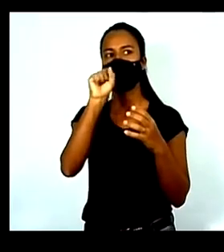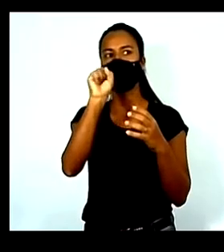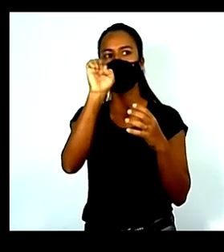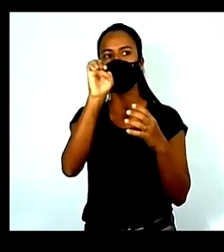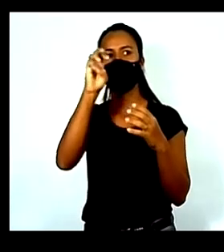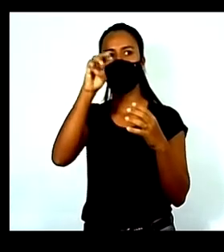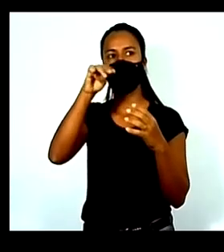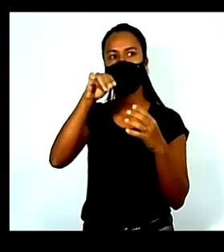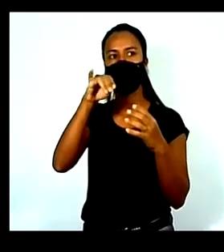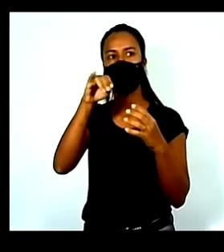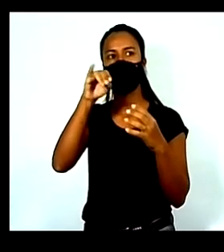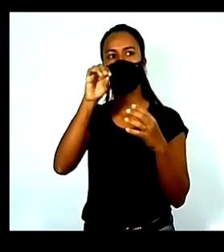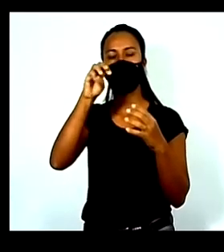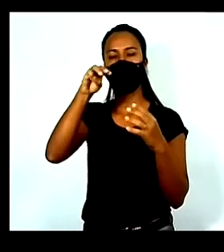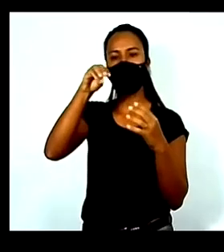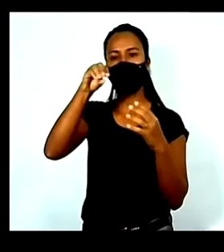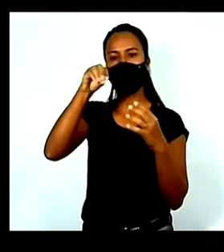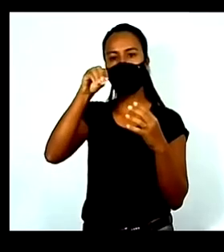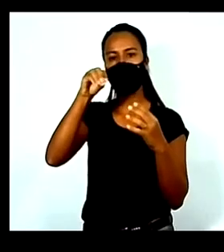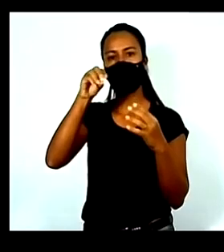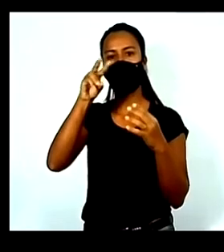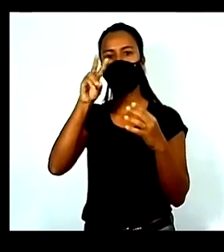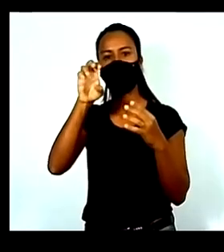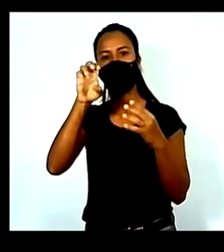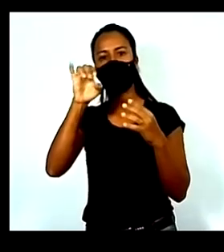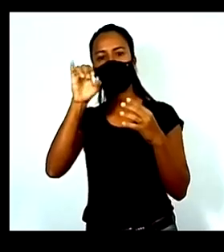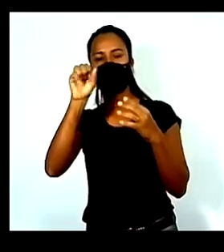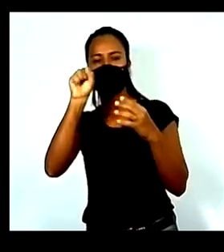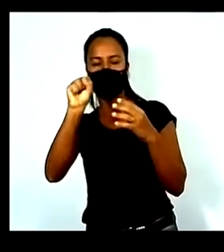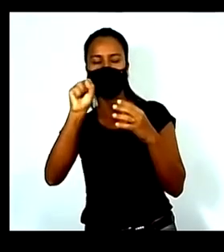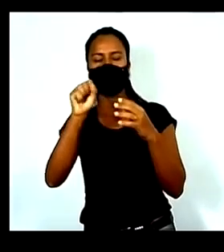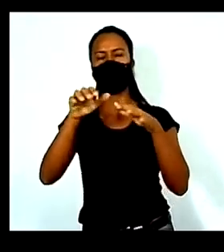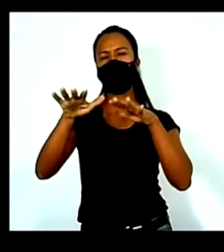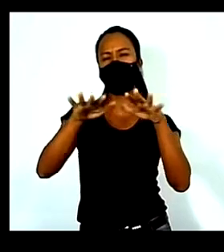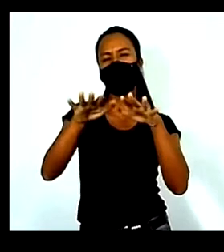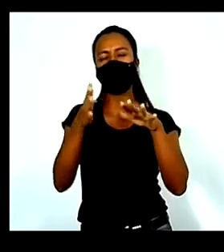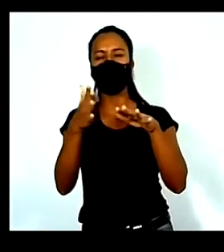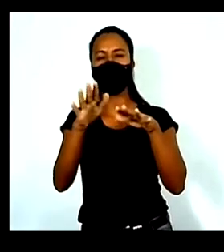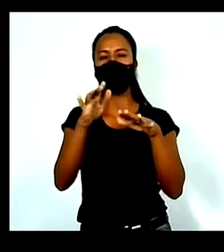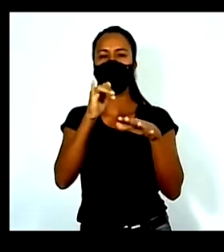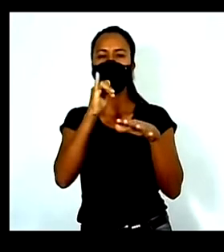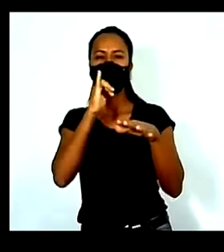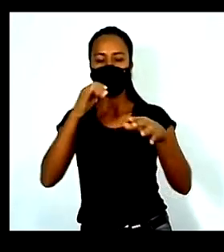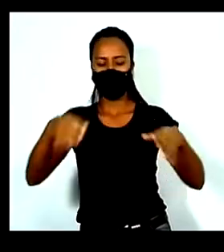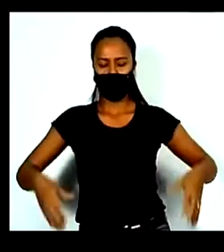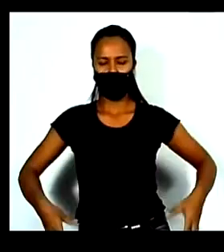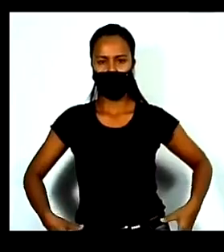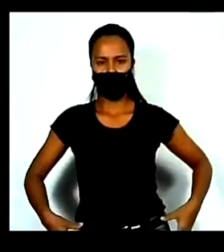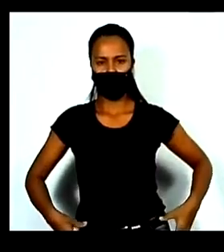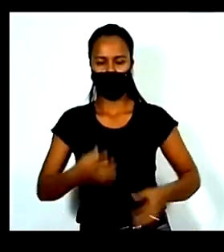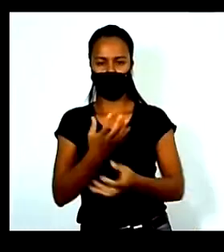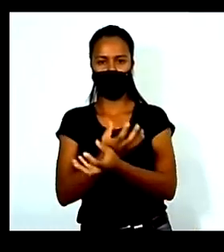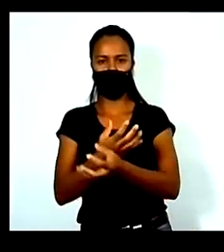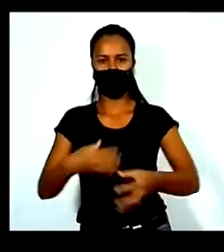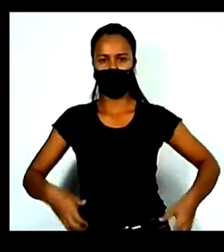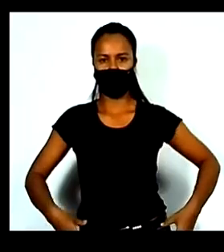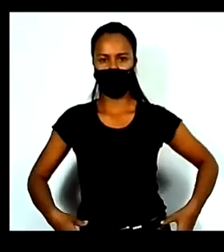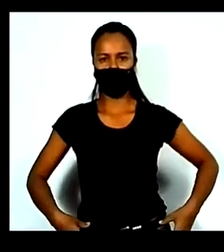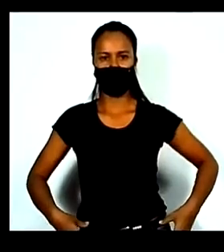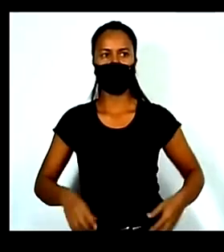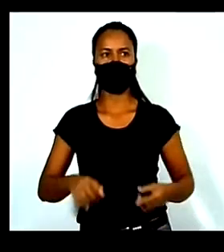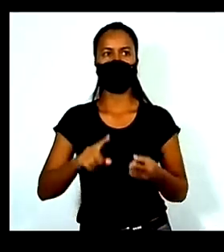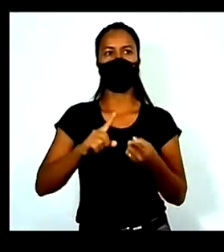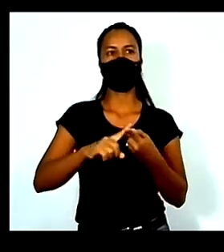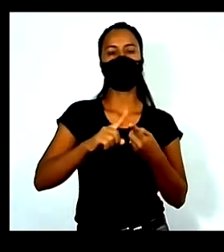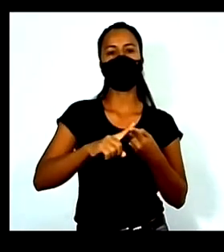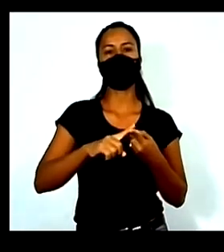têm uma articulação, uma movimentação mediana, como, por exemplo, os ossos do quadril e os ossos, as vértebras,